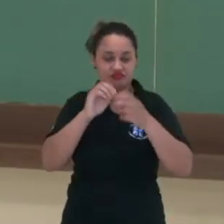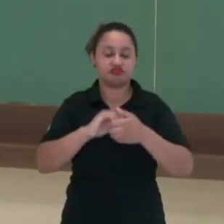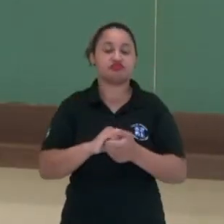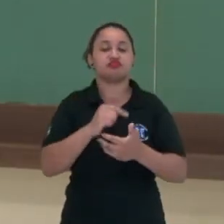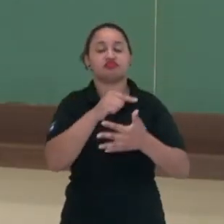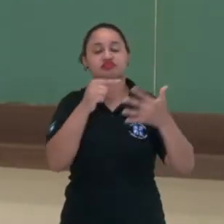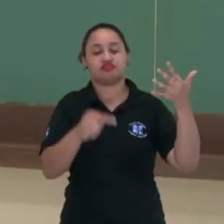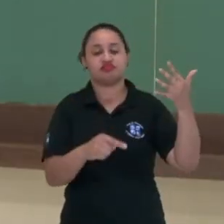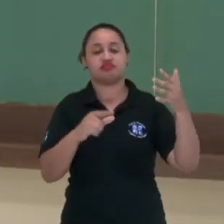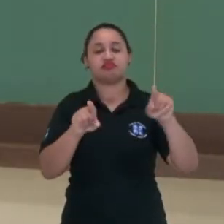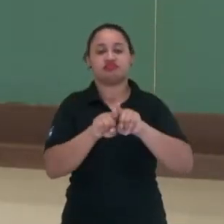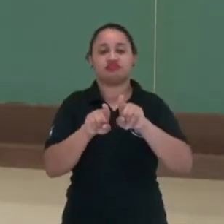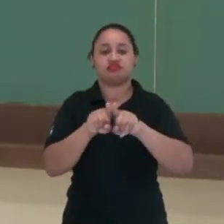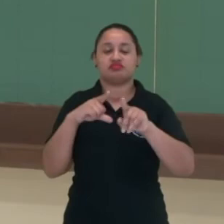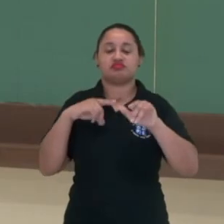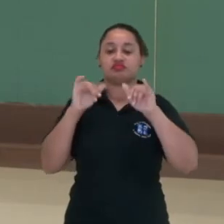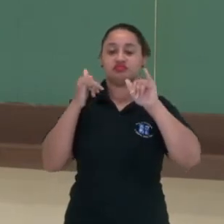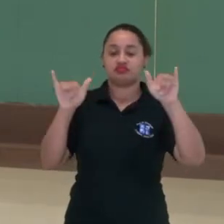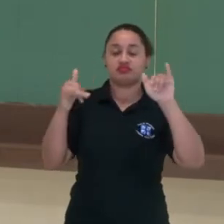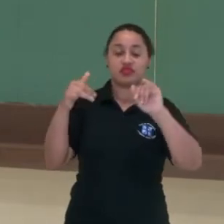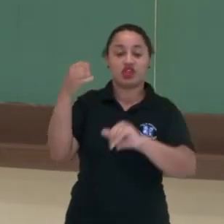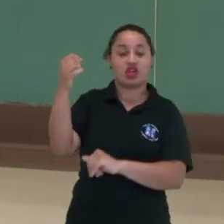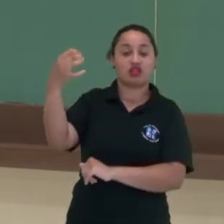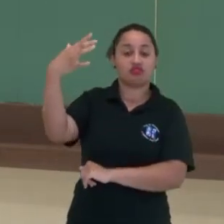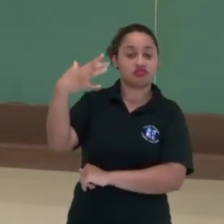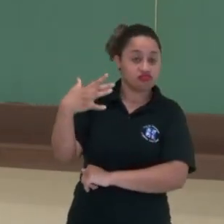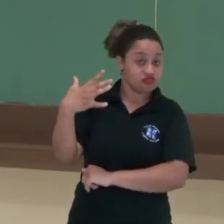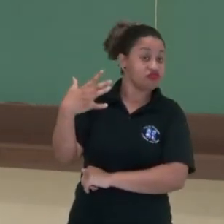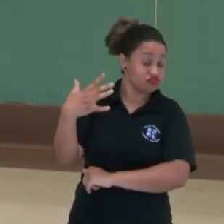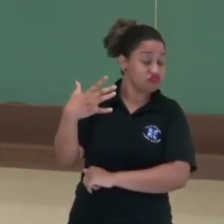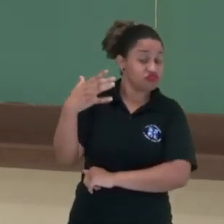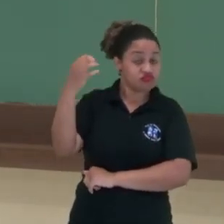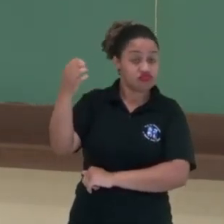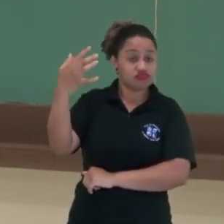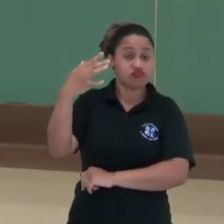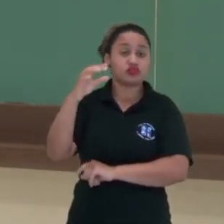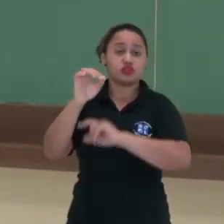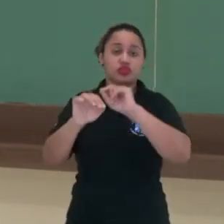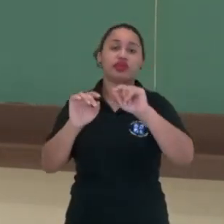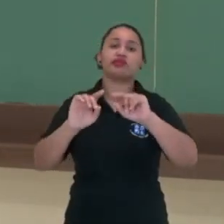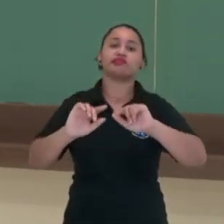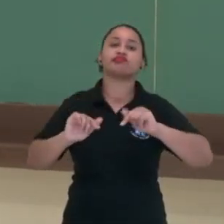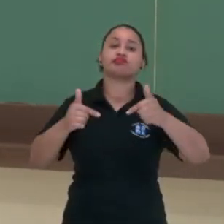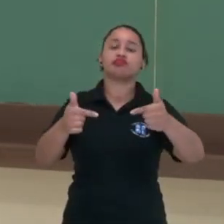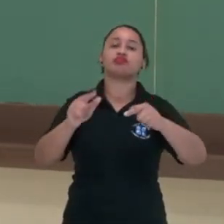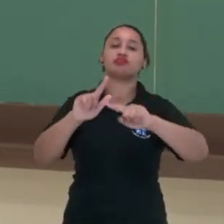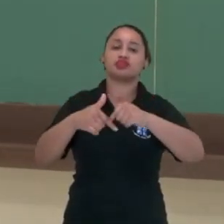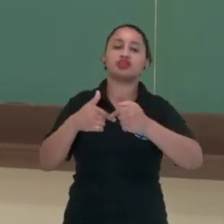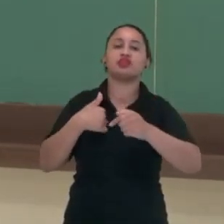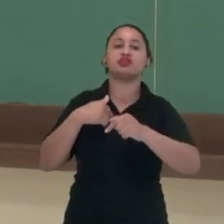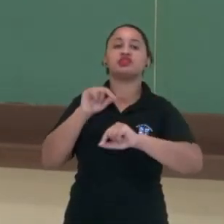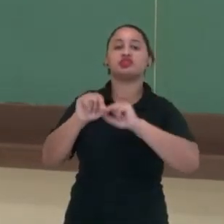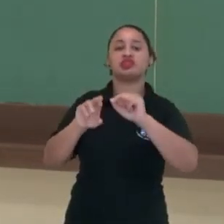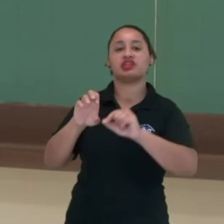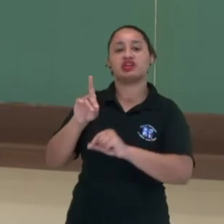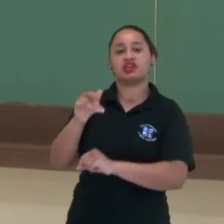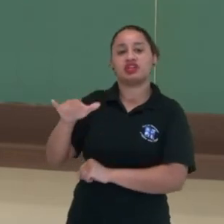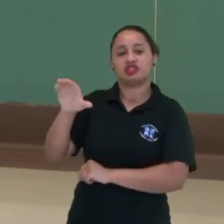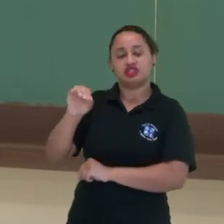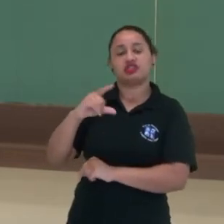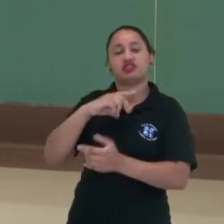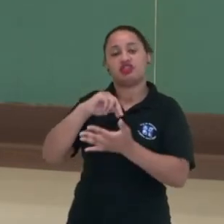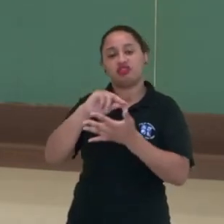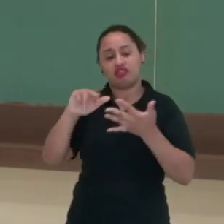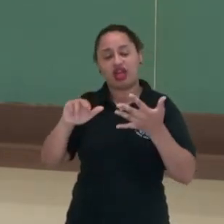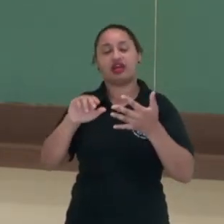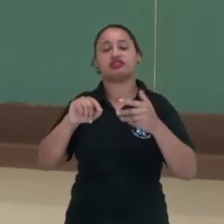A energia luminosa, luminosa, vem de luminosidade, é transmitida por radiação, por vários